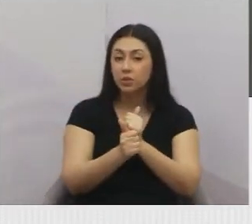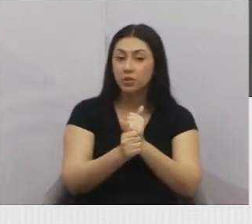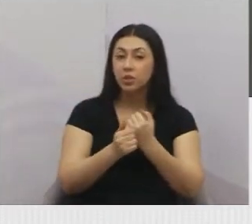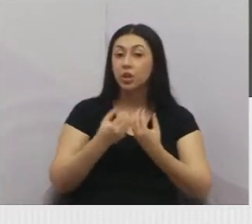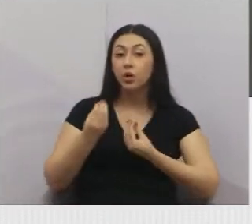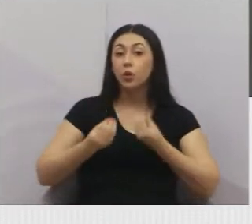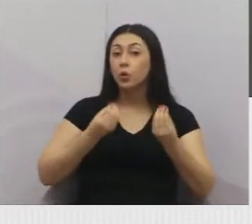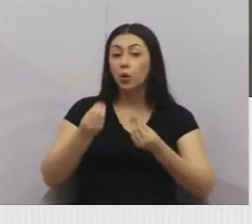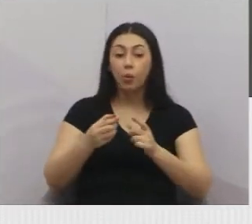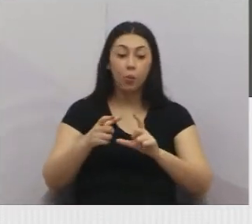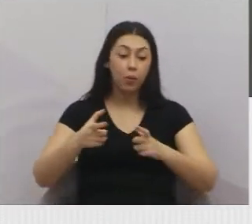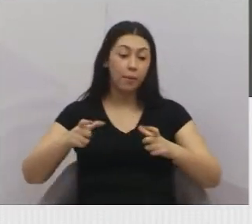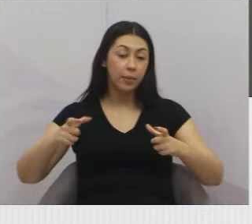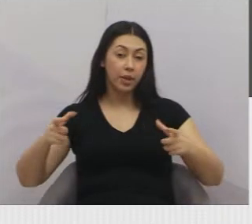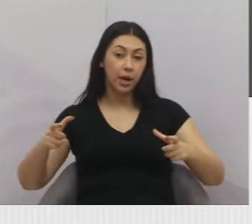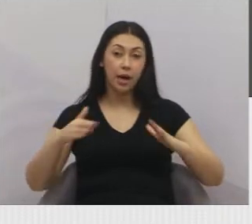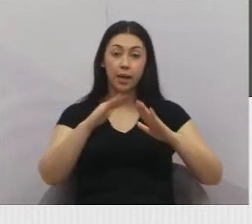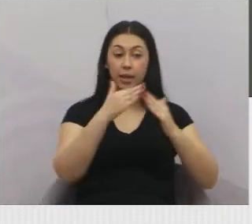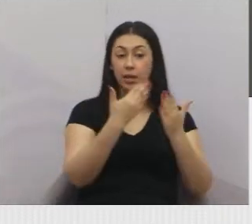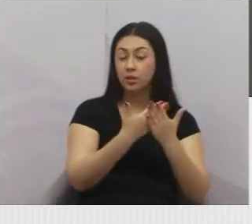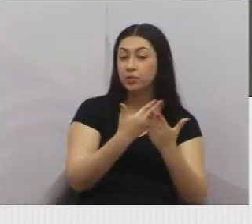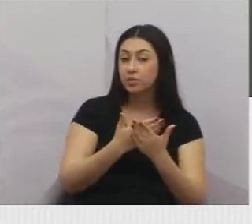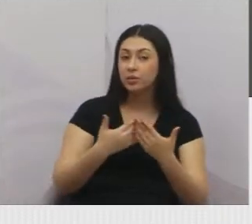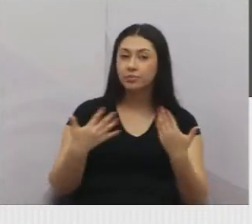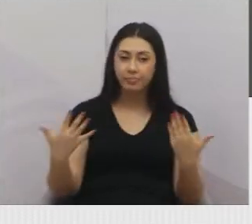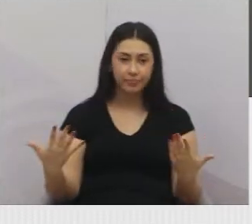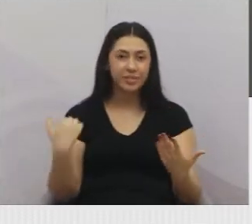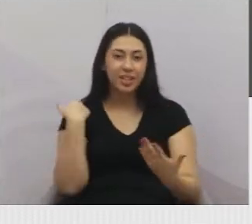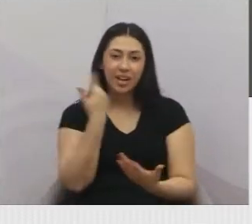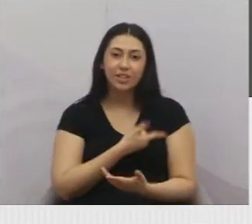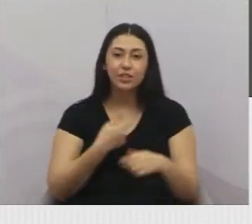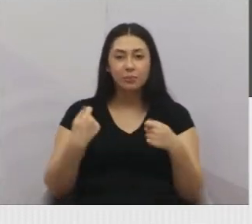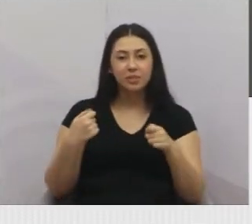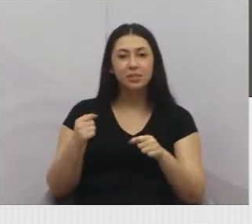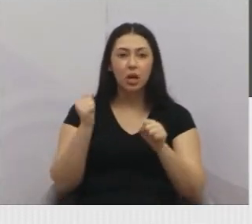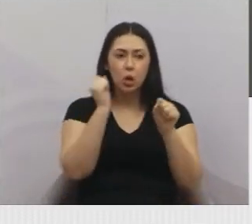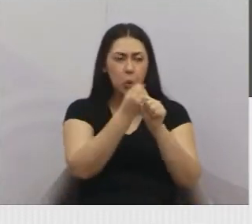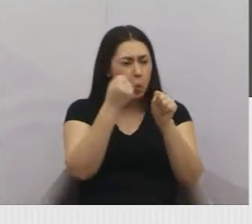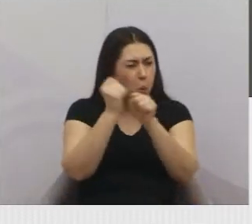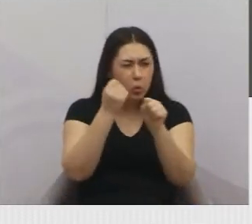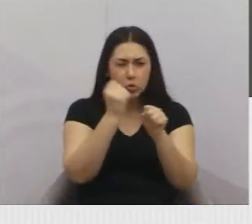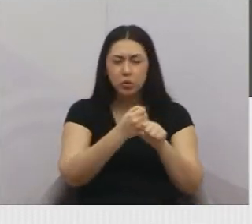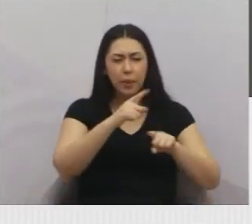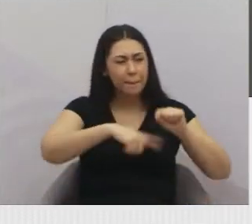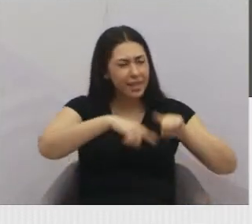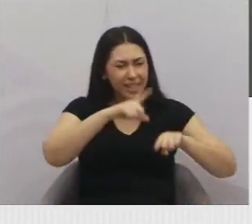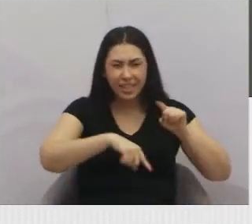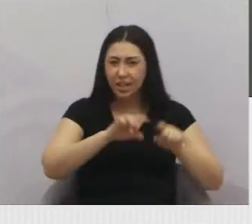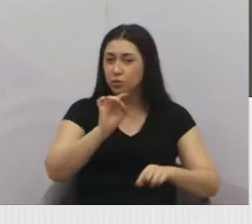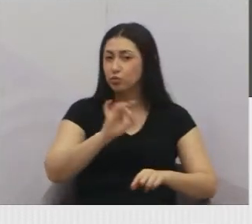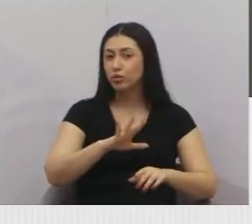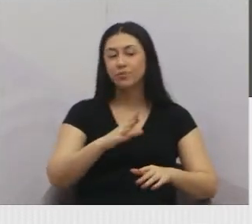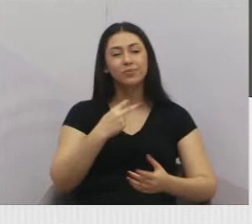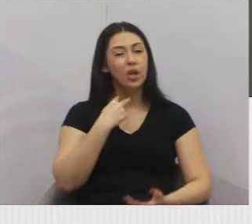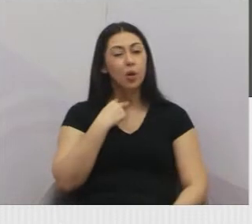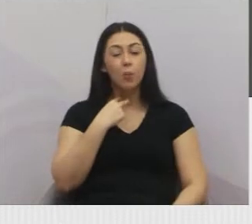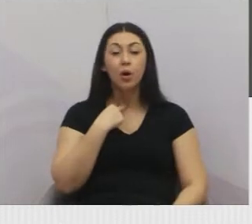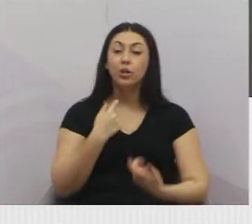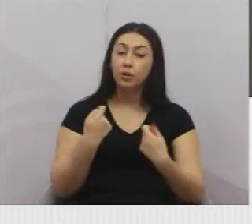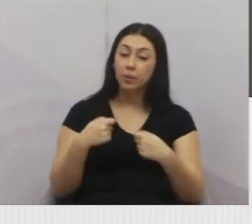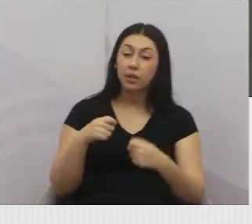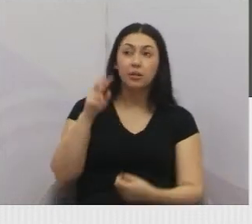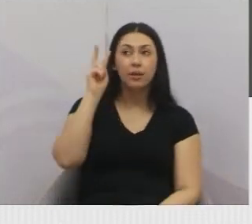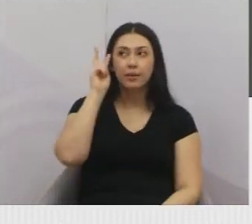o que que nós vamos ampliar de escolinhas. Então, eu acho que a gente construir sem olhar para o material humano, a